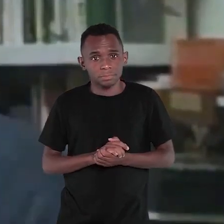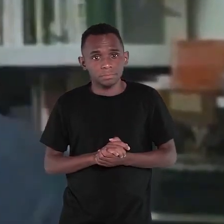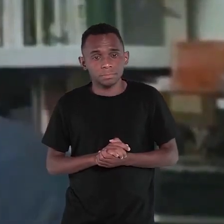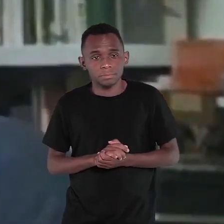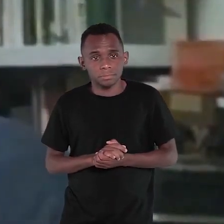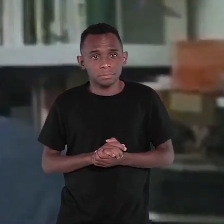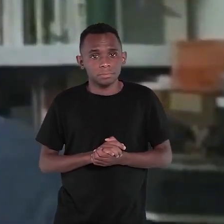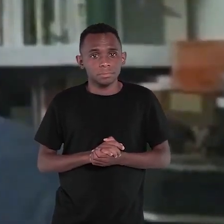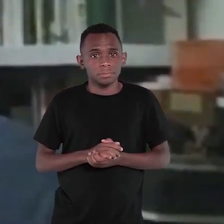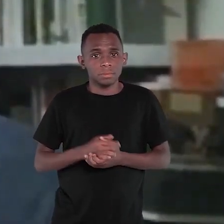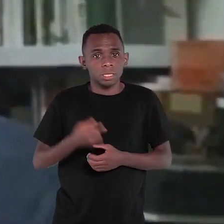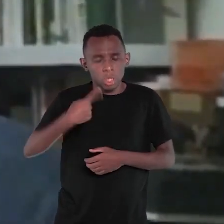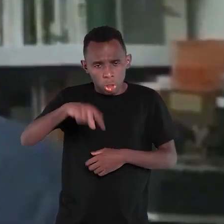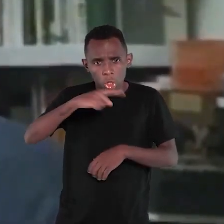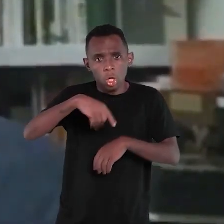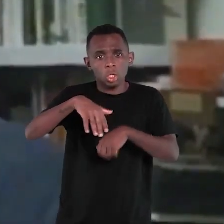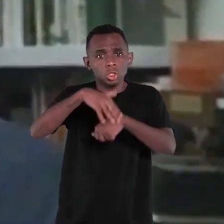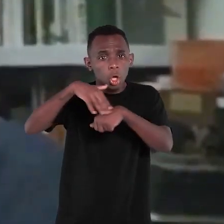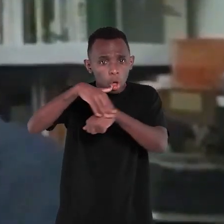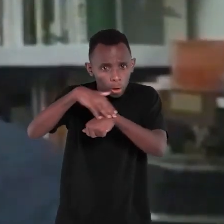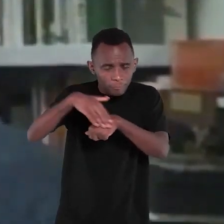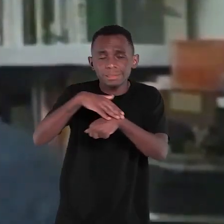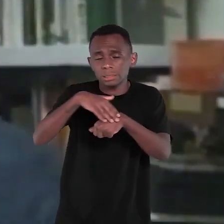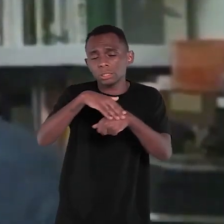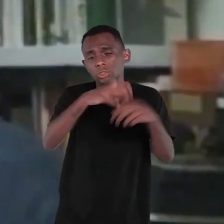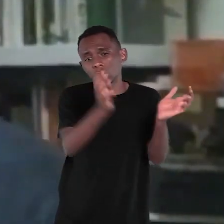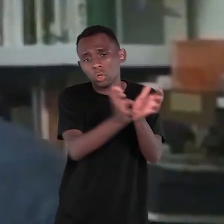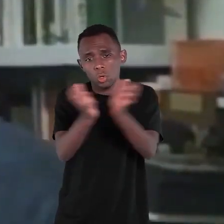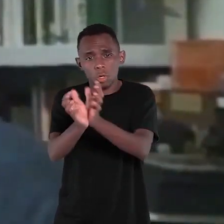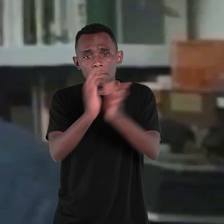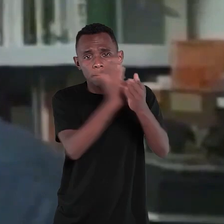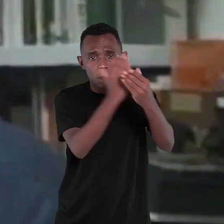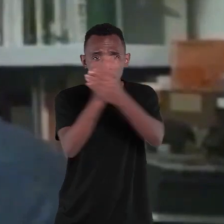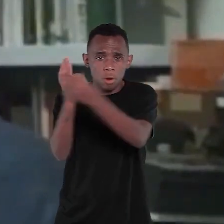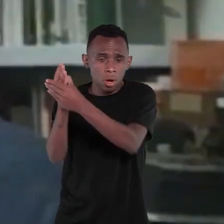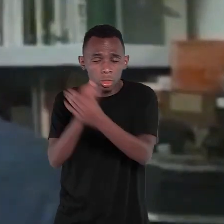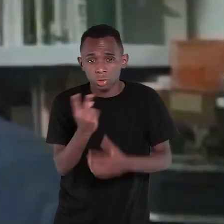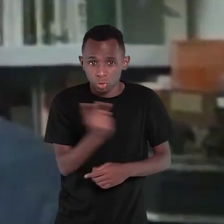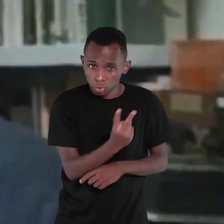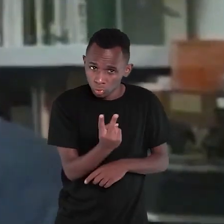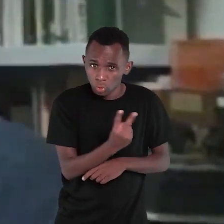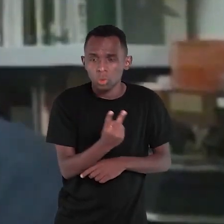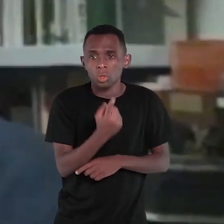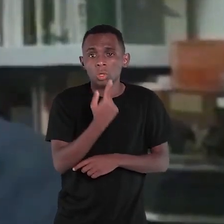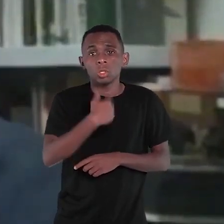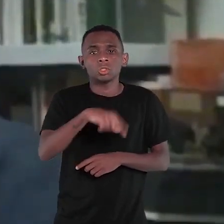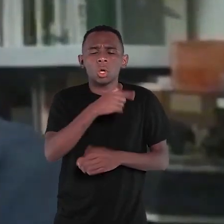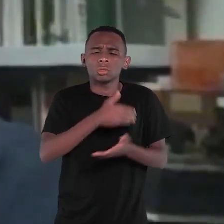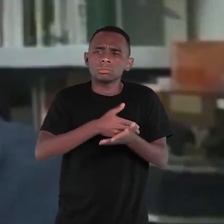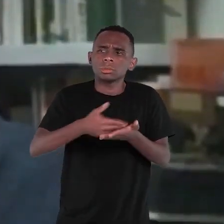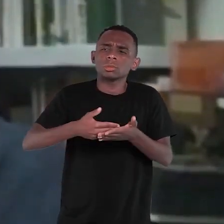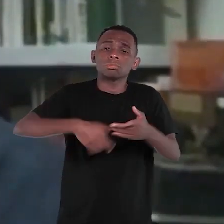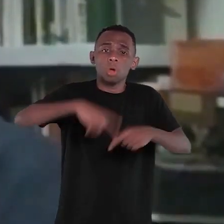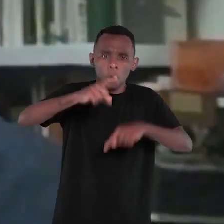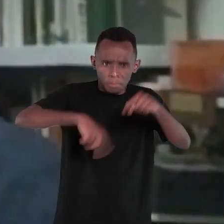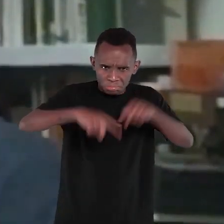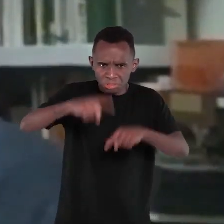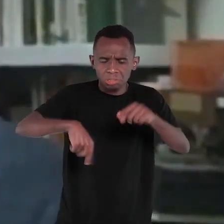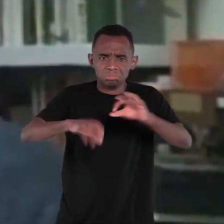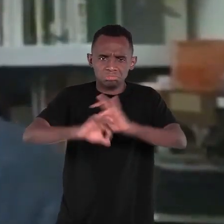gente, quando nós começamos com essas duas bibliotecas, a gente começou muito bem